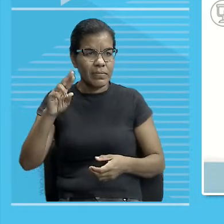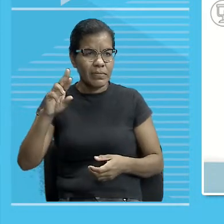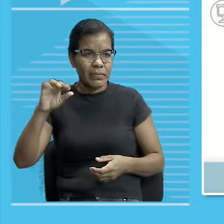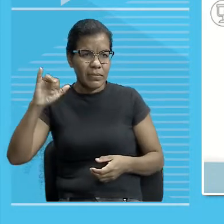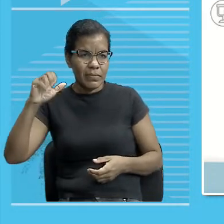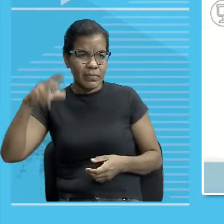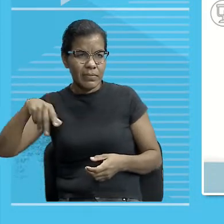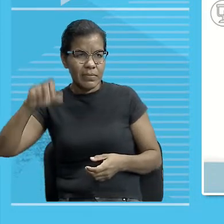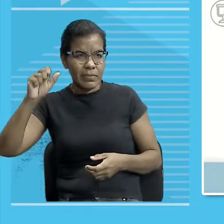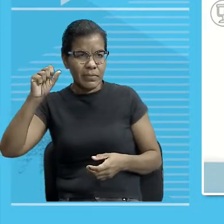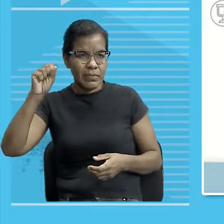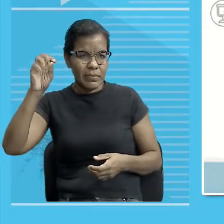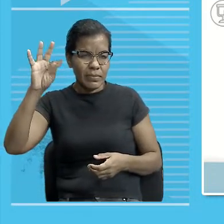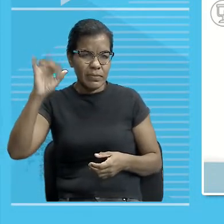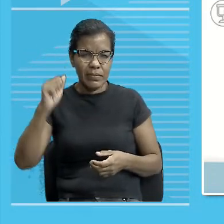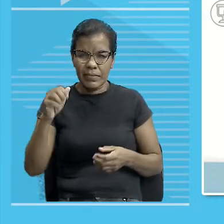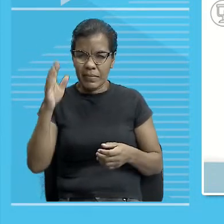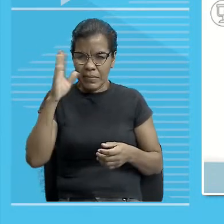através de mau cheiro.